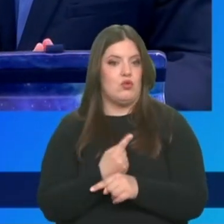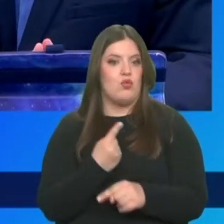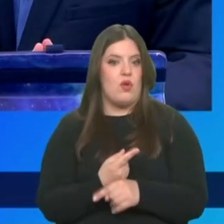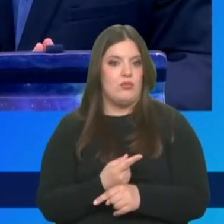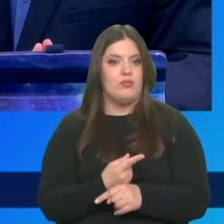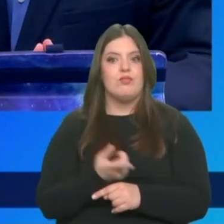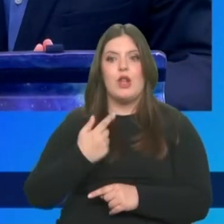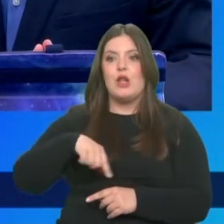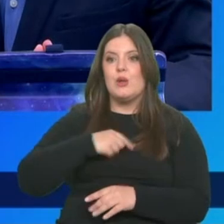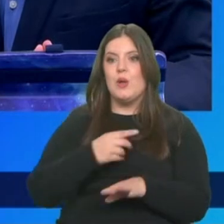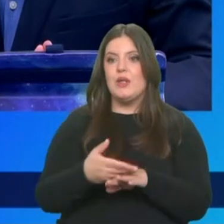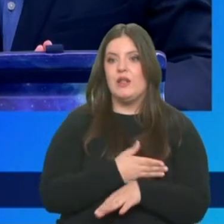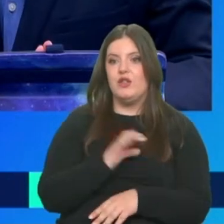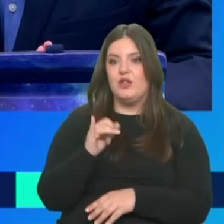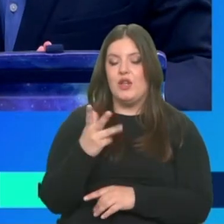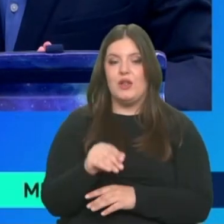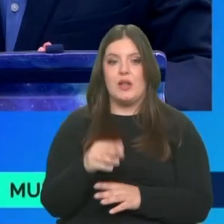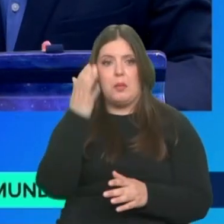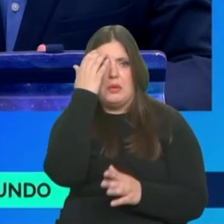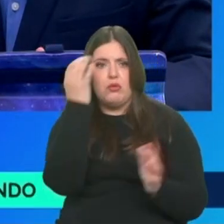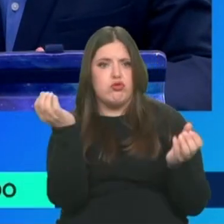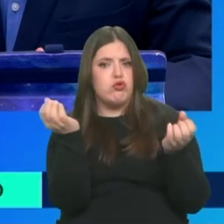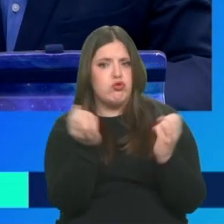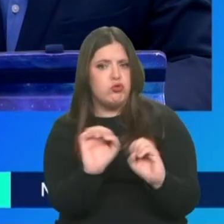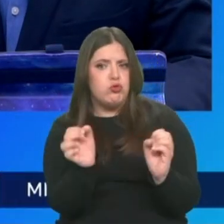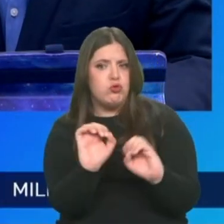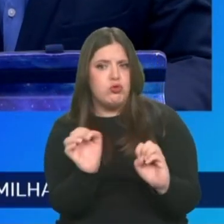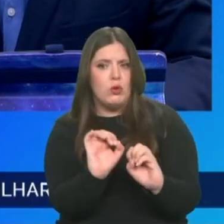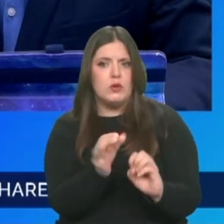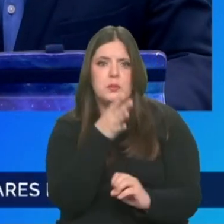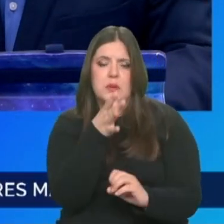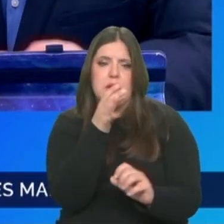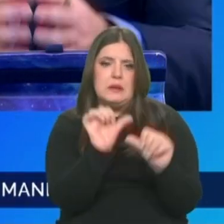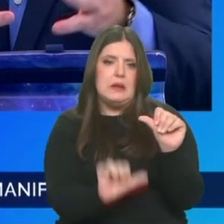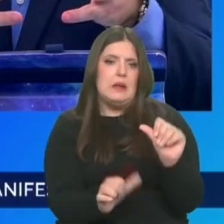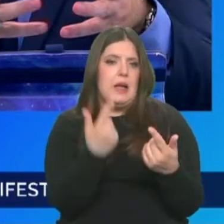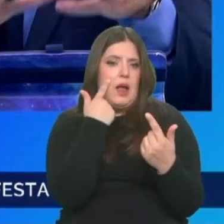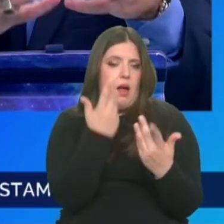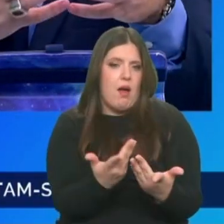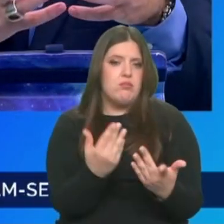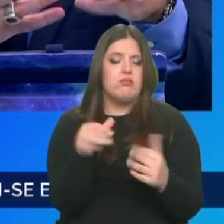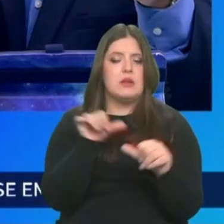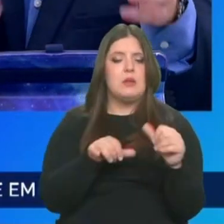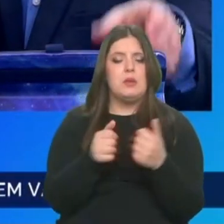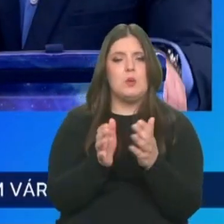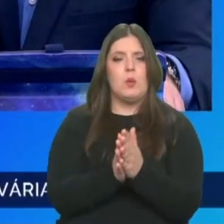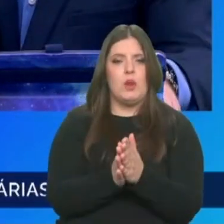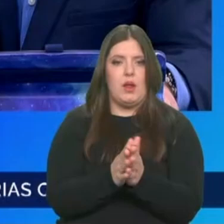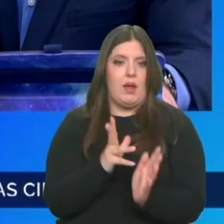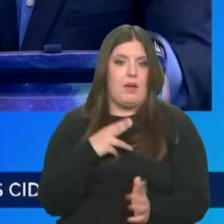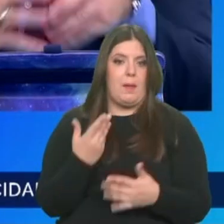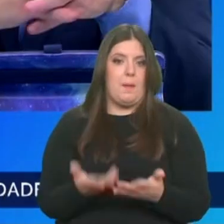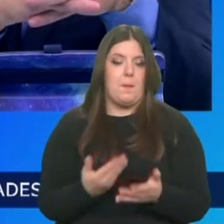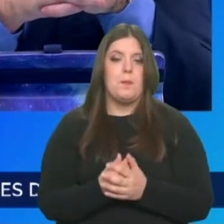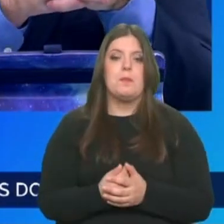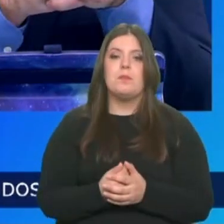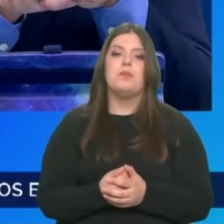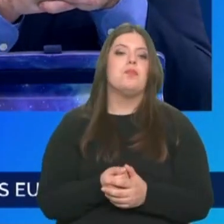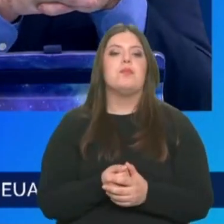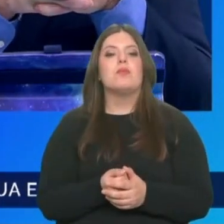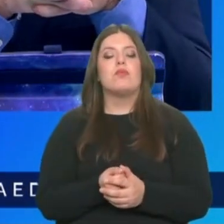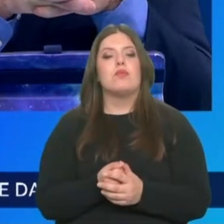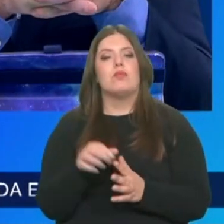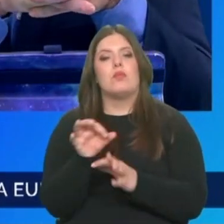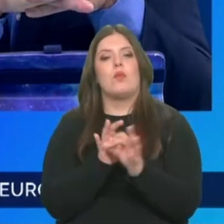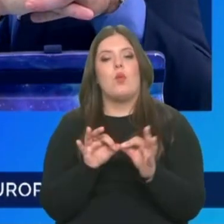já, antes do Chandra, não teríamos esta capacidade tão explícita de encontrar toda esta química riquíssima à volta de um